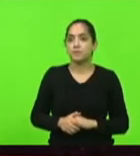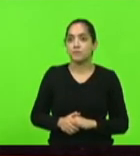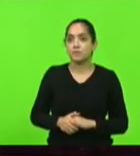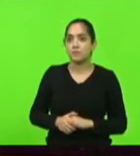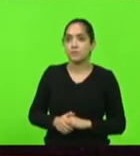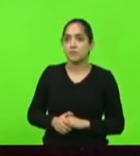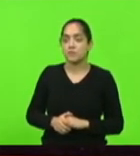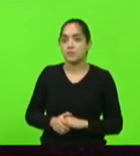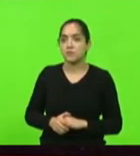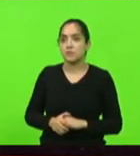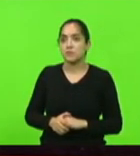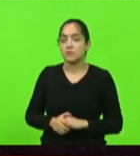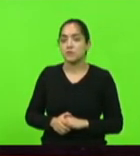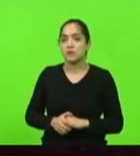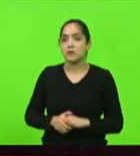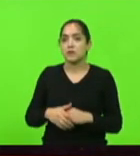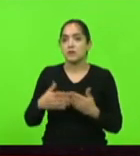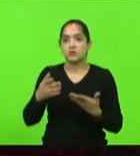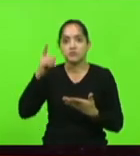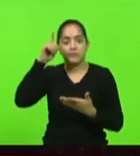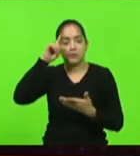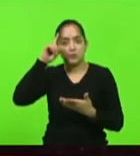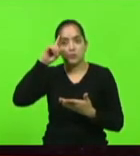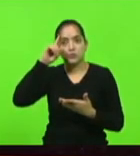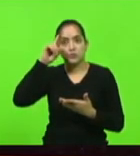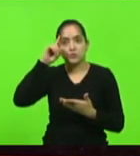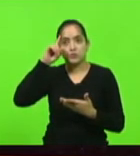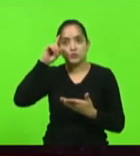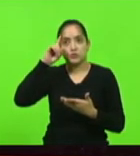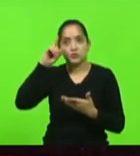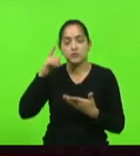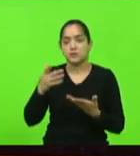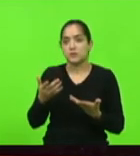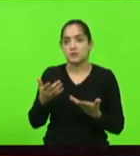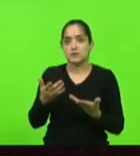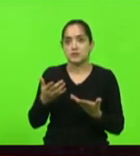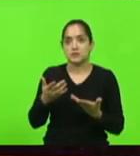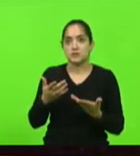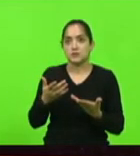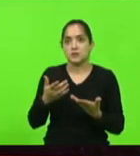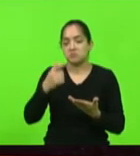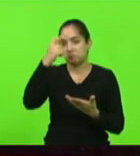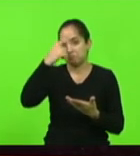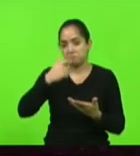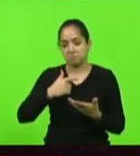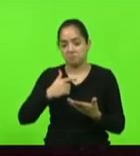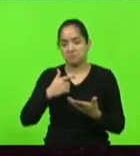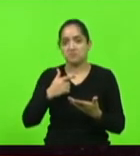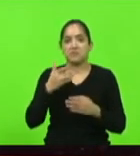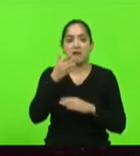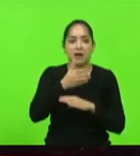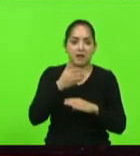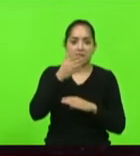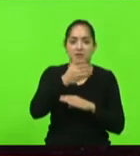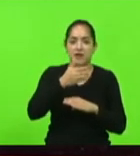ficar todos os dias, não faz parte do meu perfil, está incomodando, deputado